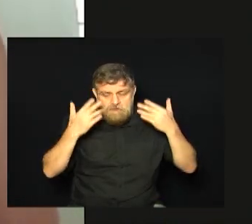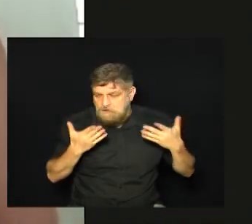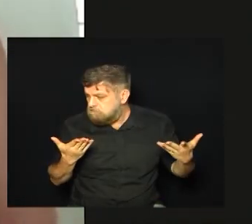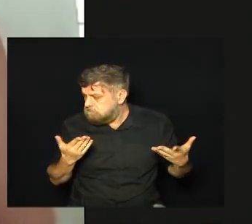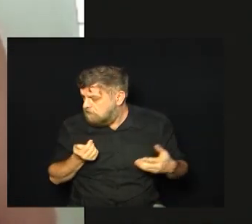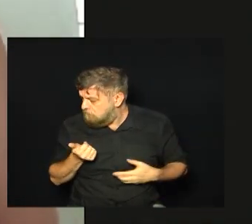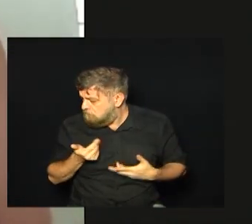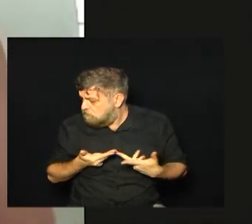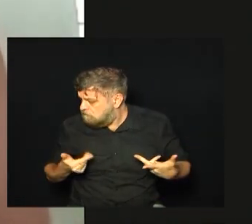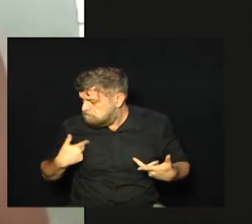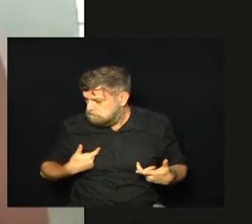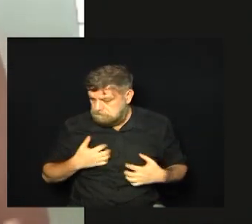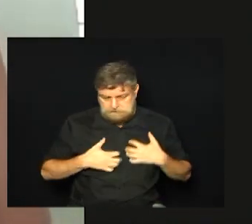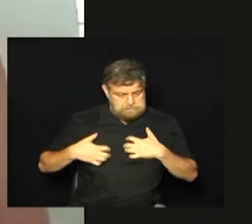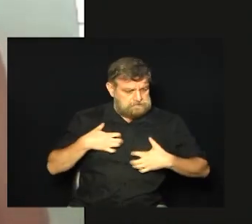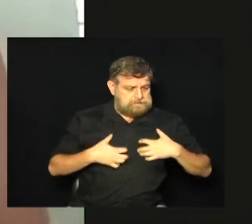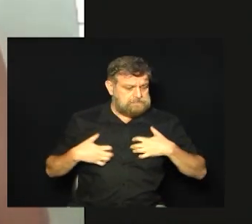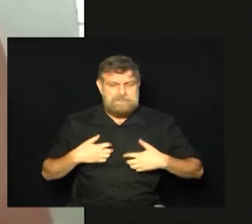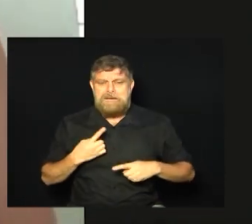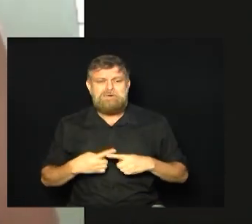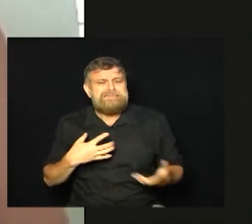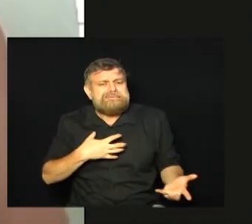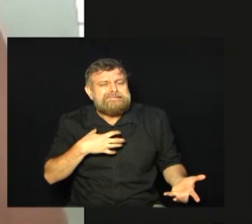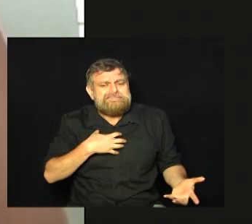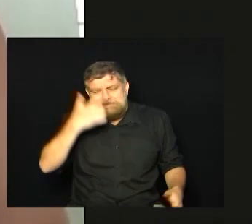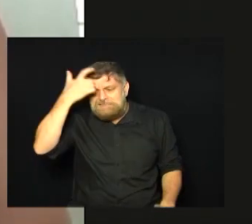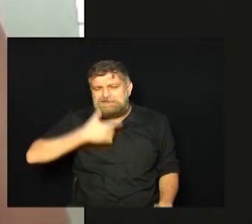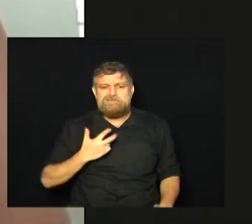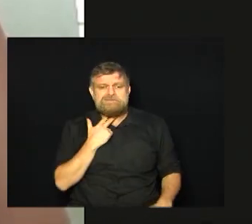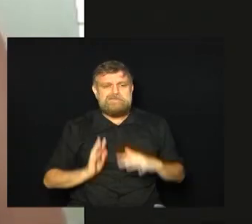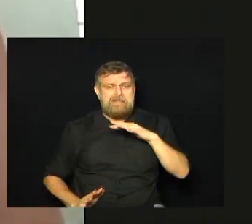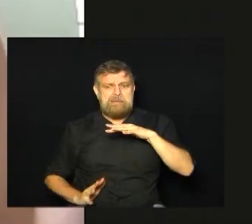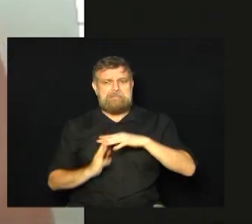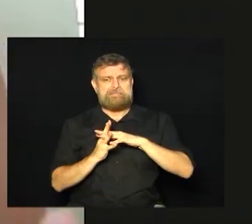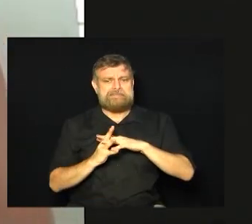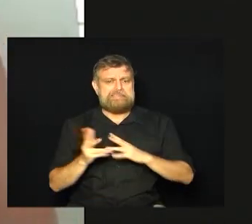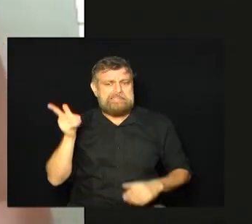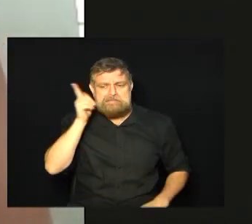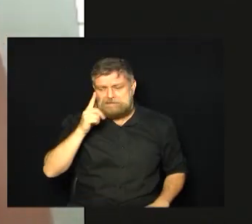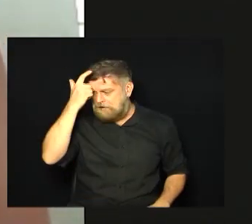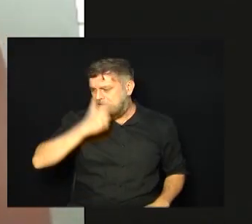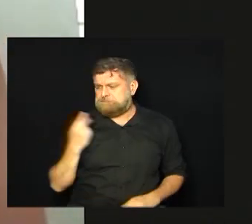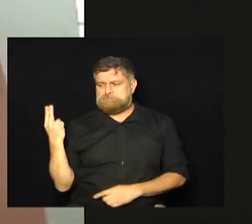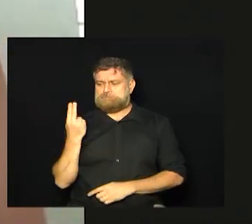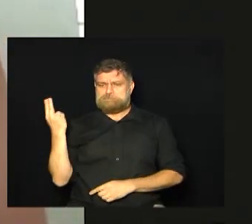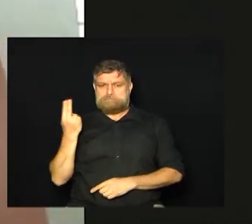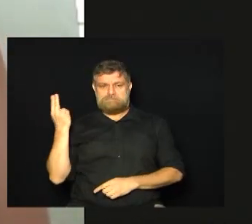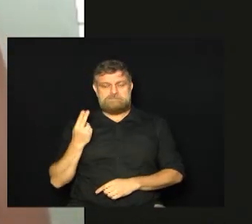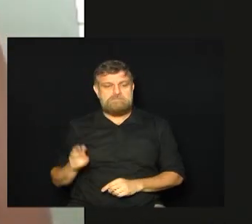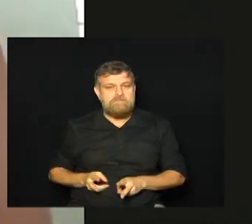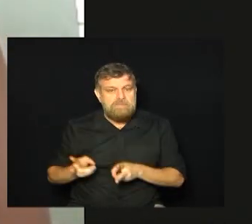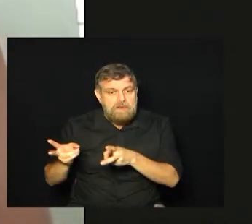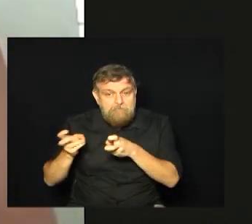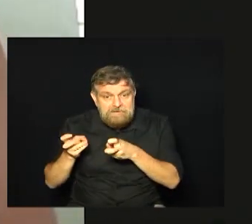pouca coisa, e por que essa sensação de que eu não dou conta, de que eu não consigo? E ela não percebe que não é